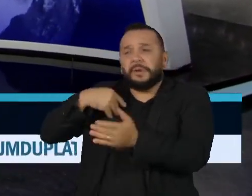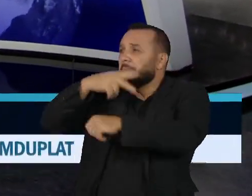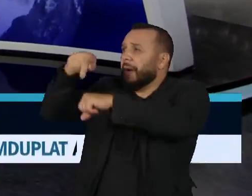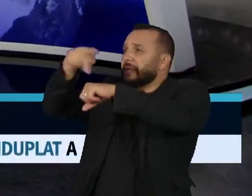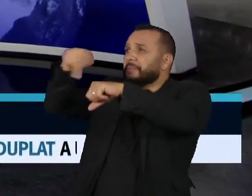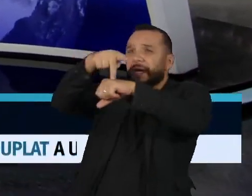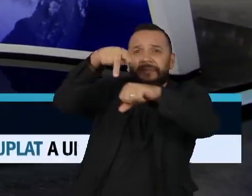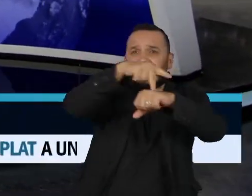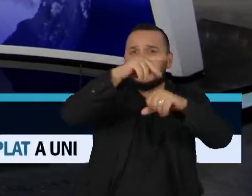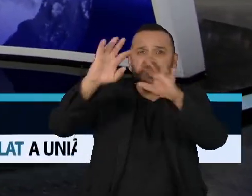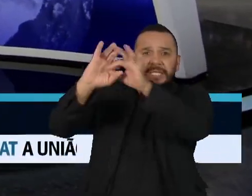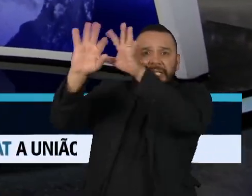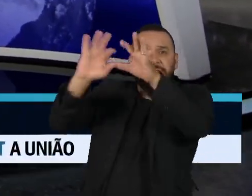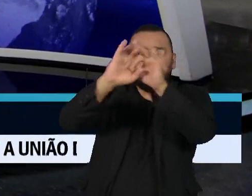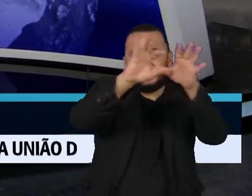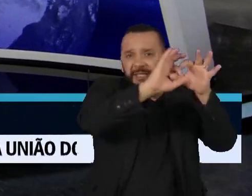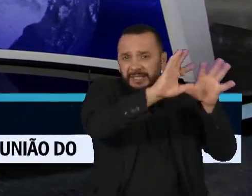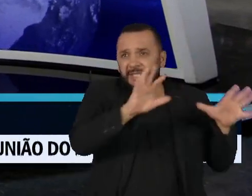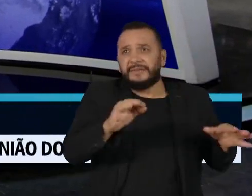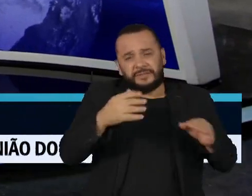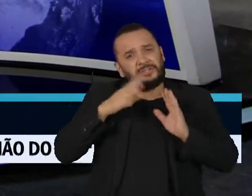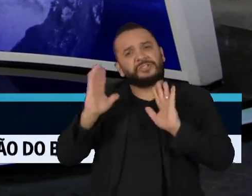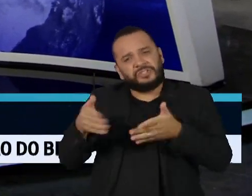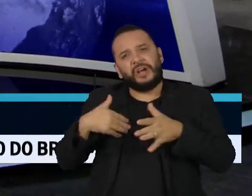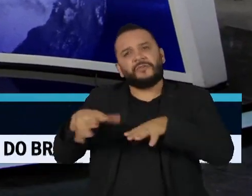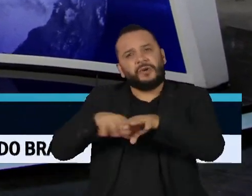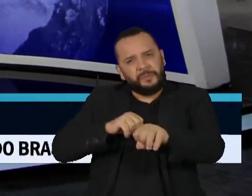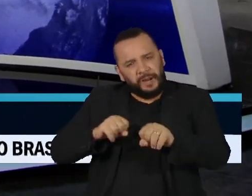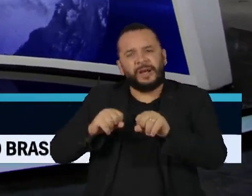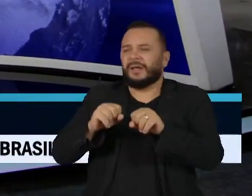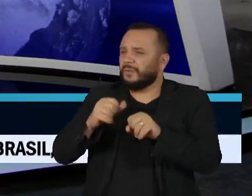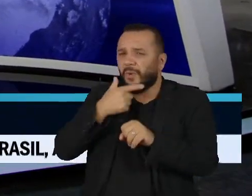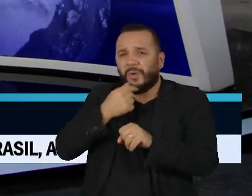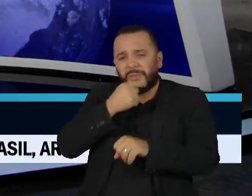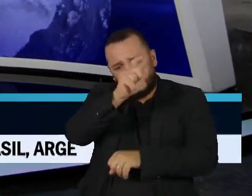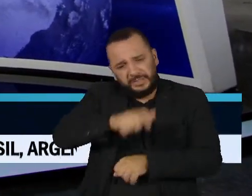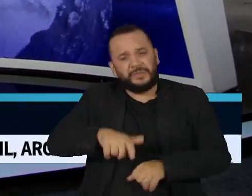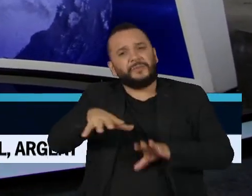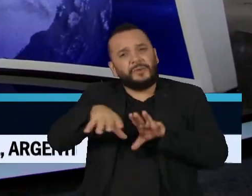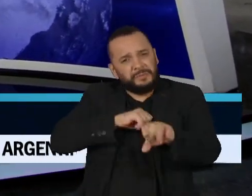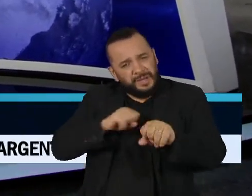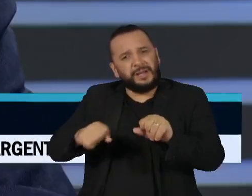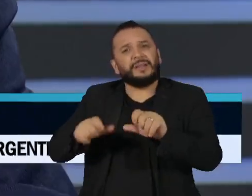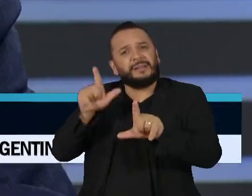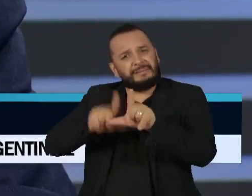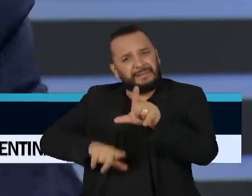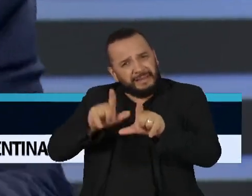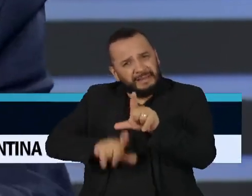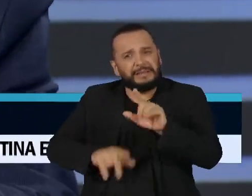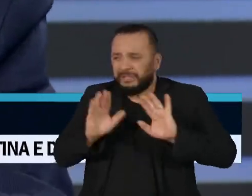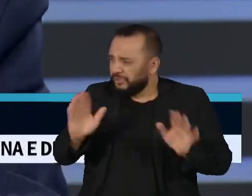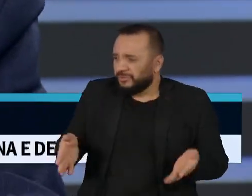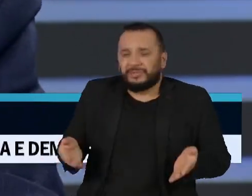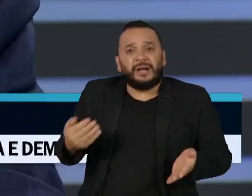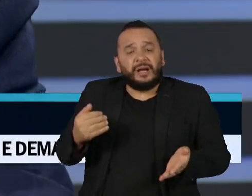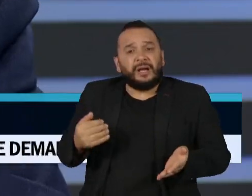no Brasil, estudado nos cursos de letras e literatura brasileira, né? E aí você retira